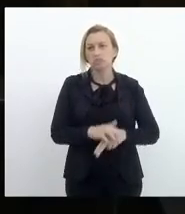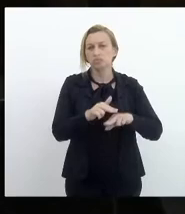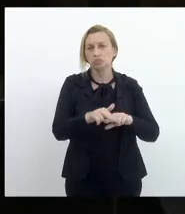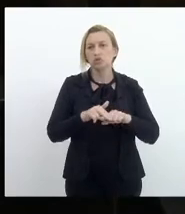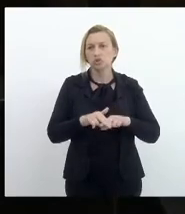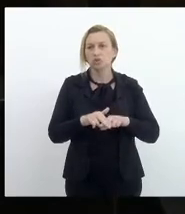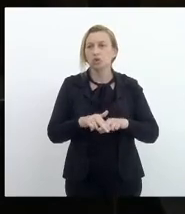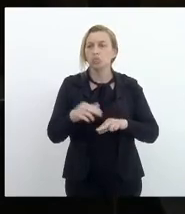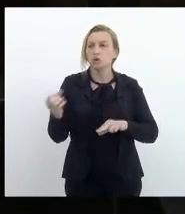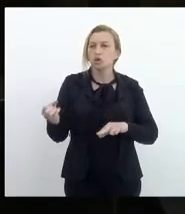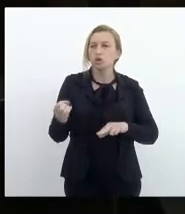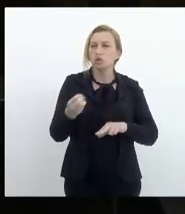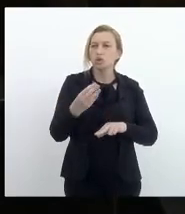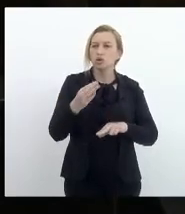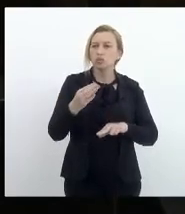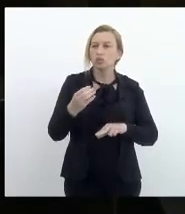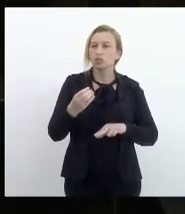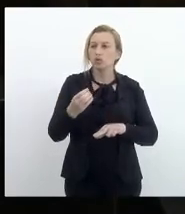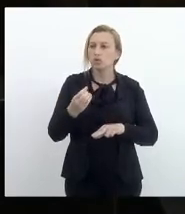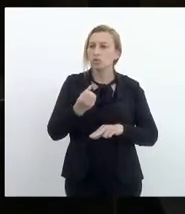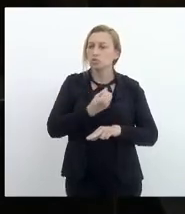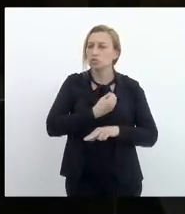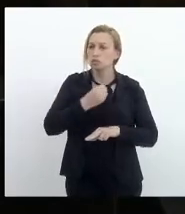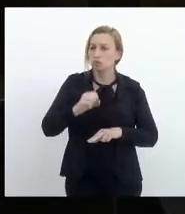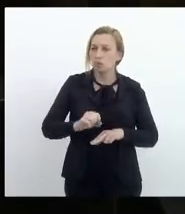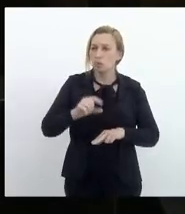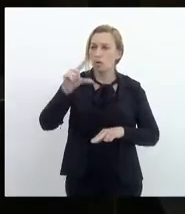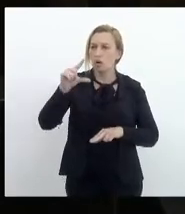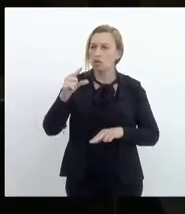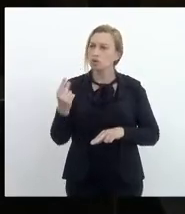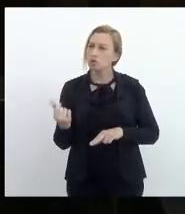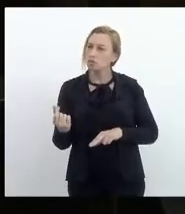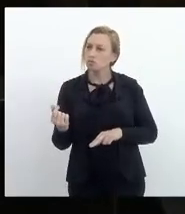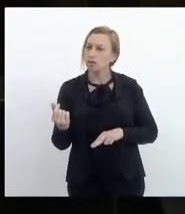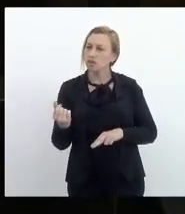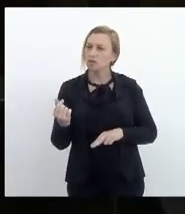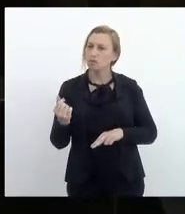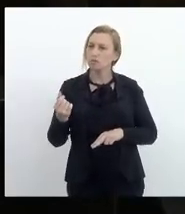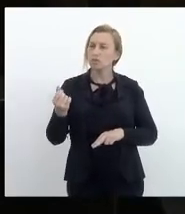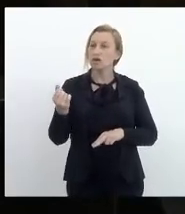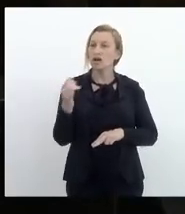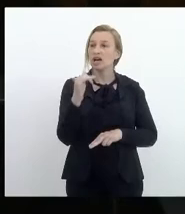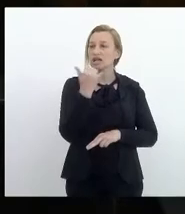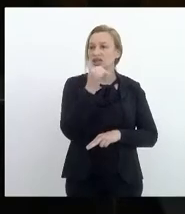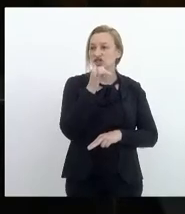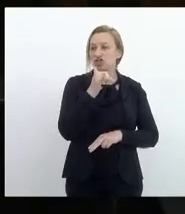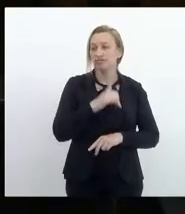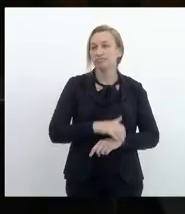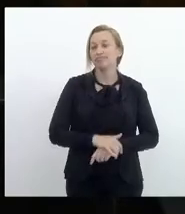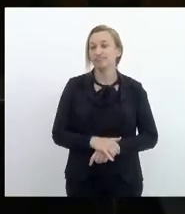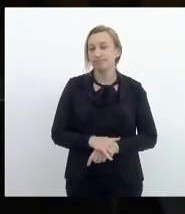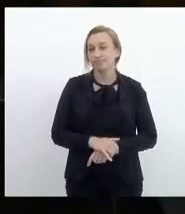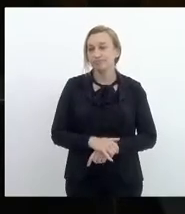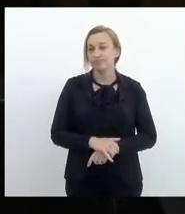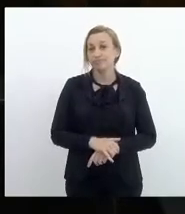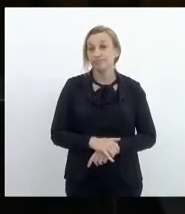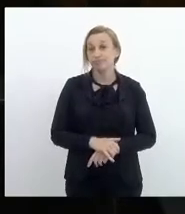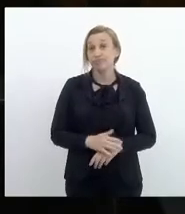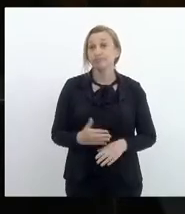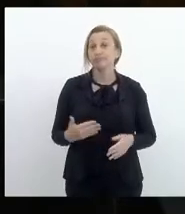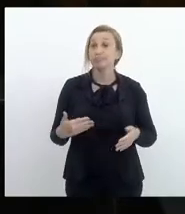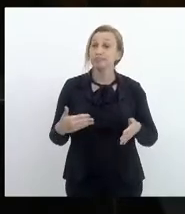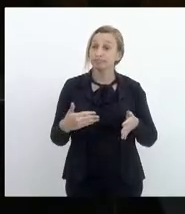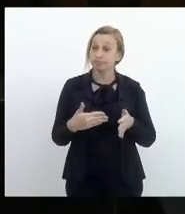Nova Alta e no preço da energia bom e até a presente